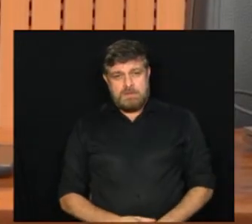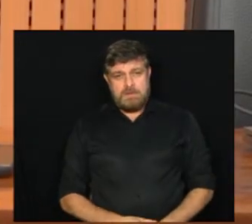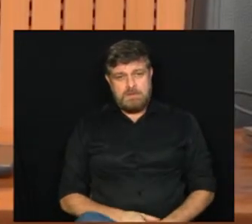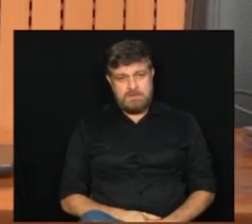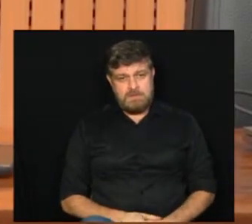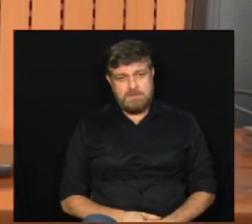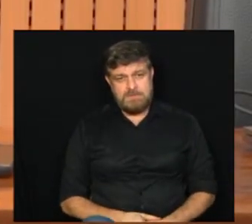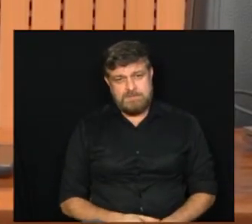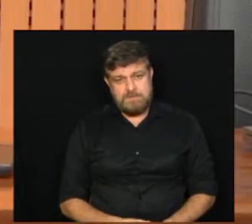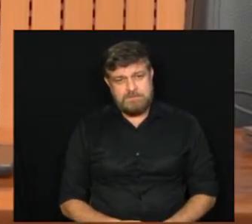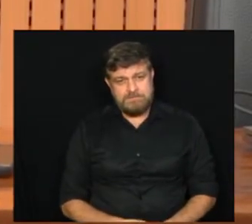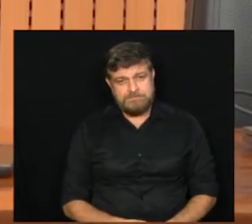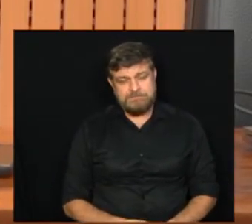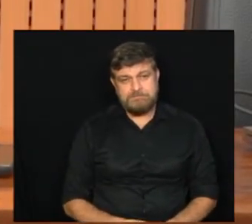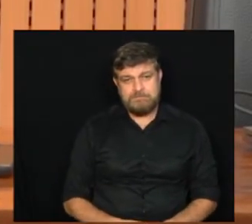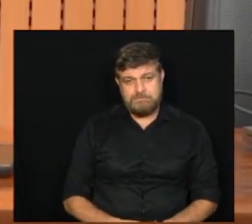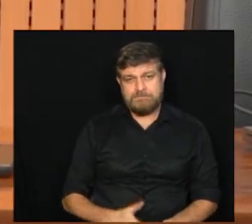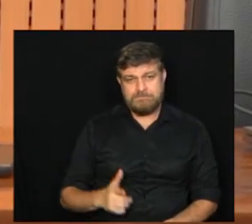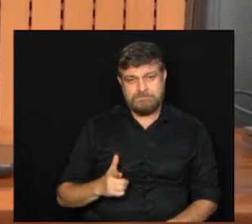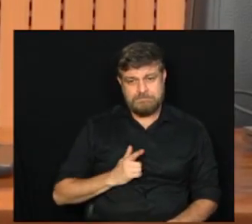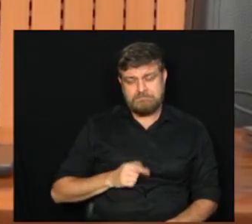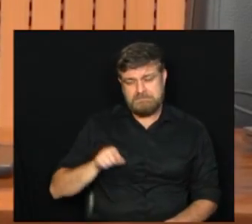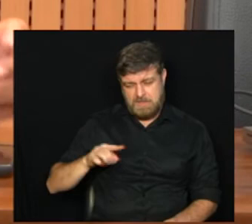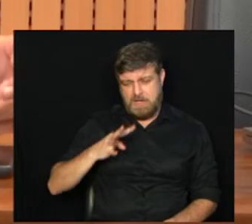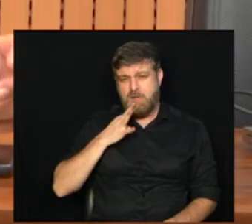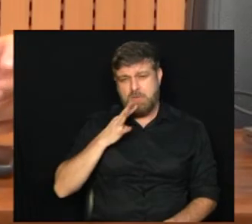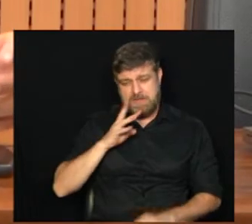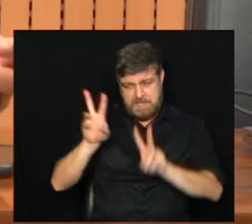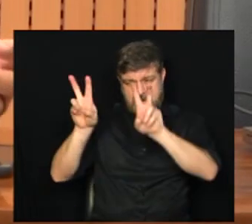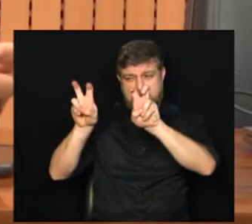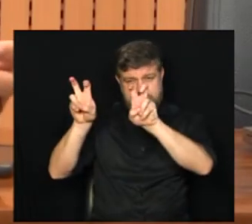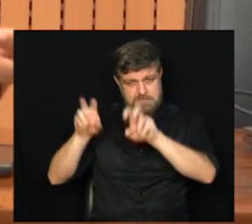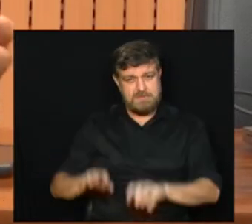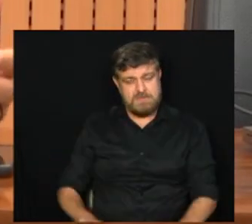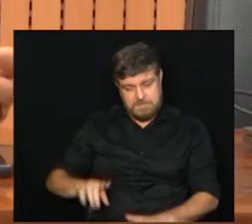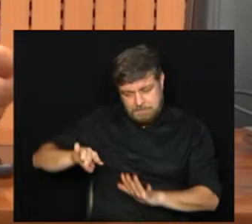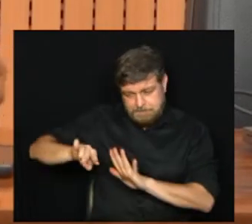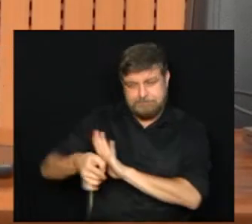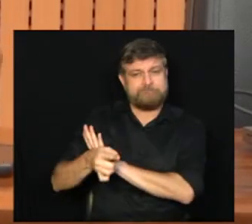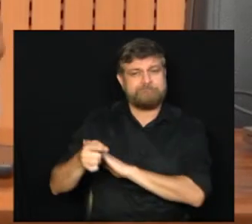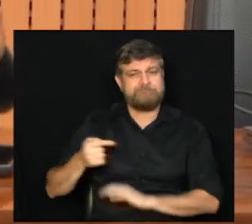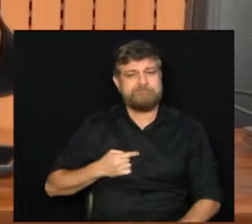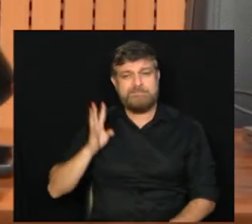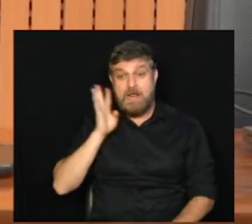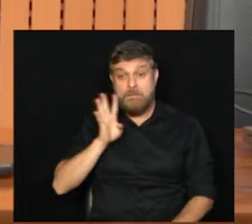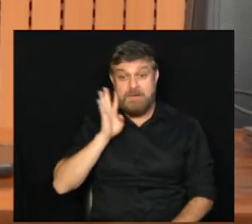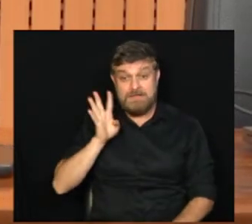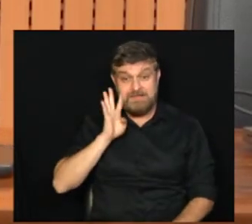Palermo, conhecedora aí do tema, né, e entusiasta também. Isso que eu acho bacana,